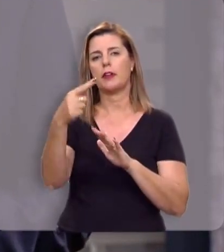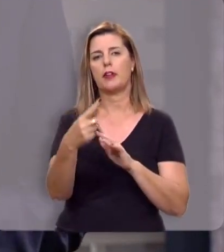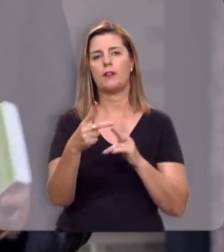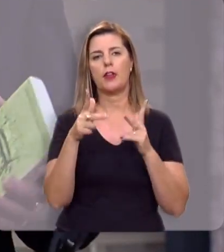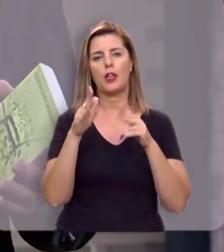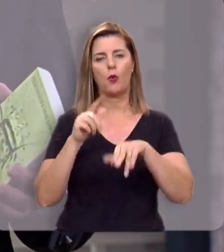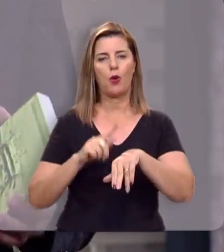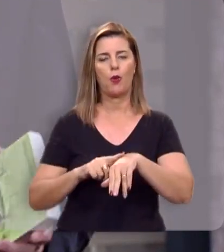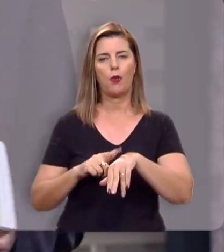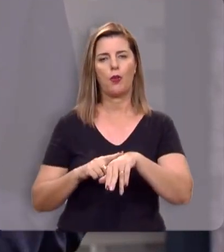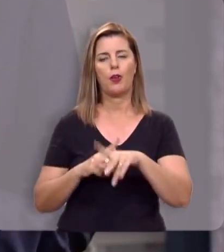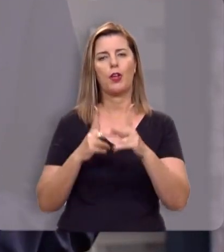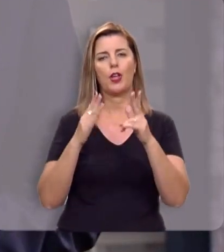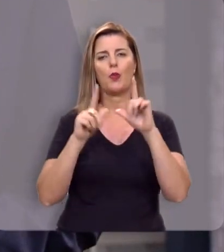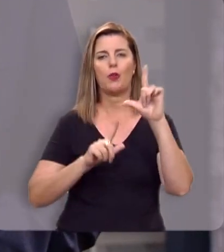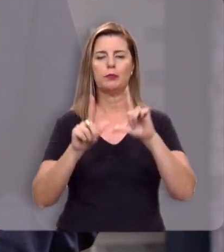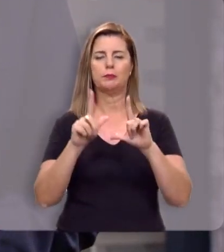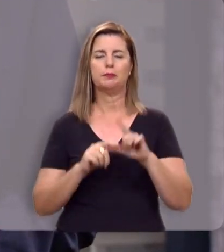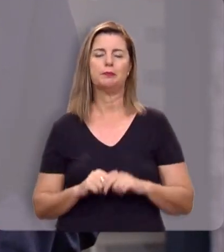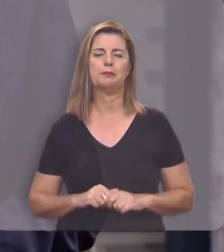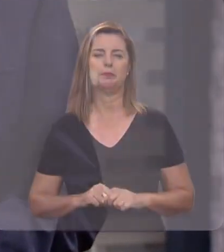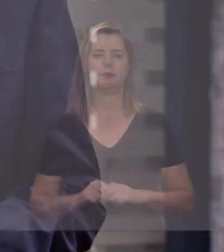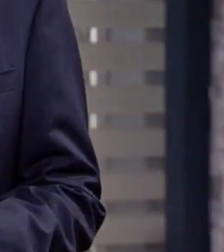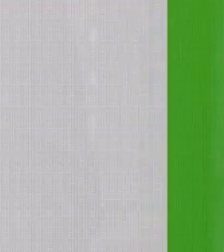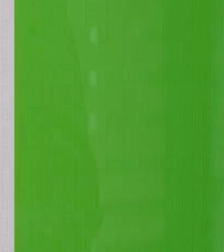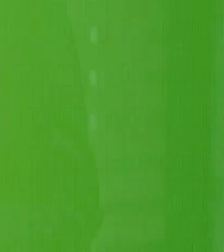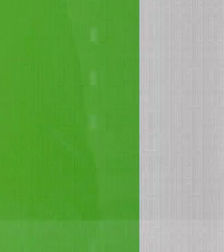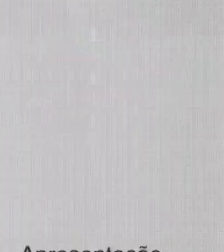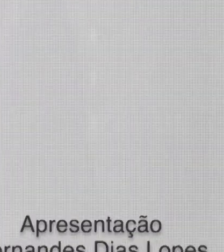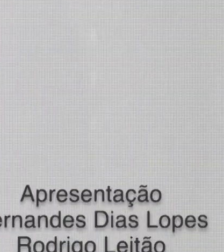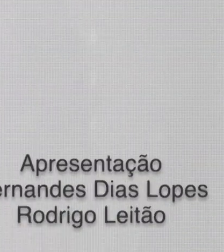próxima semana, nesse mesmo horário e nesse mesmo canal.